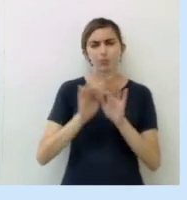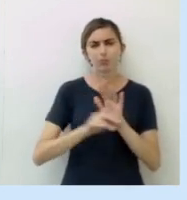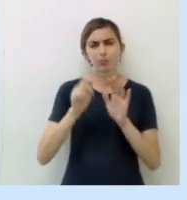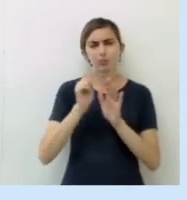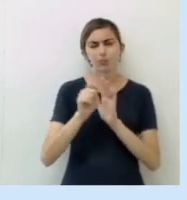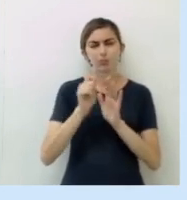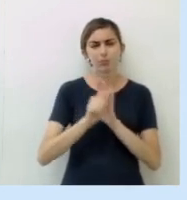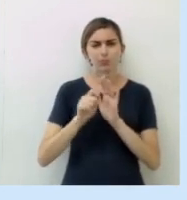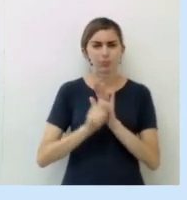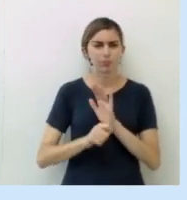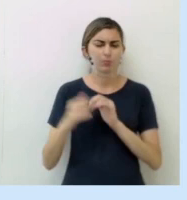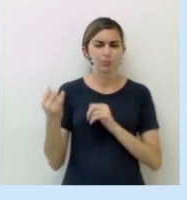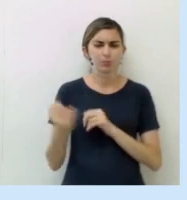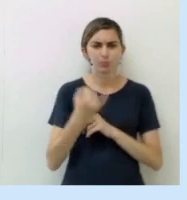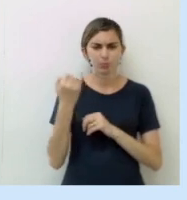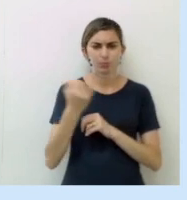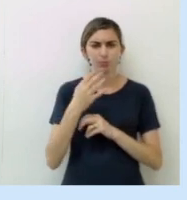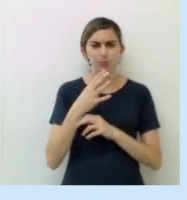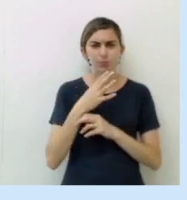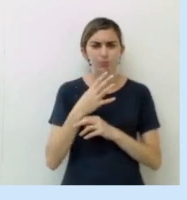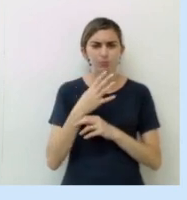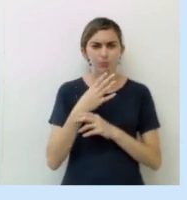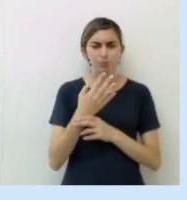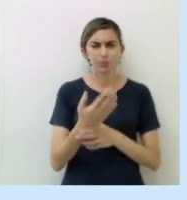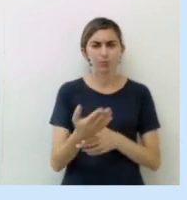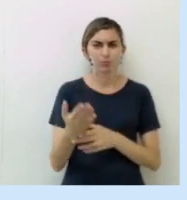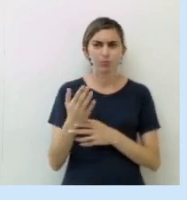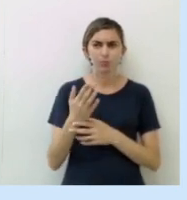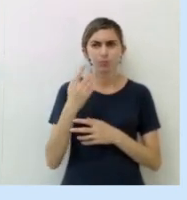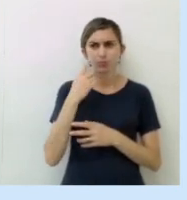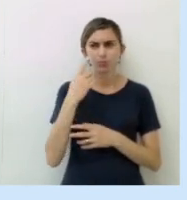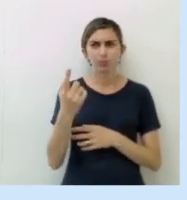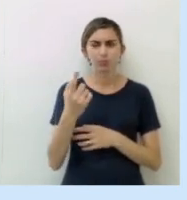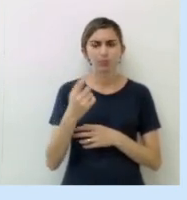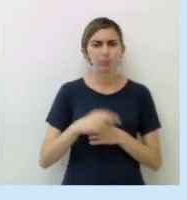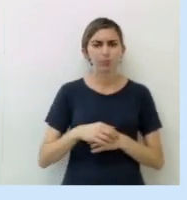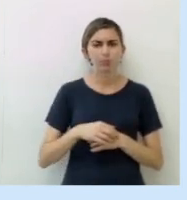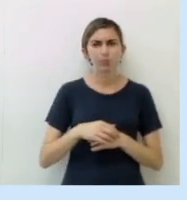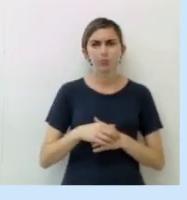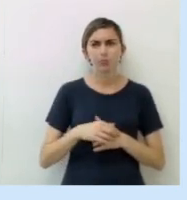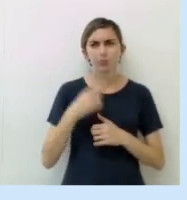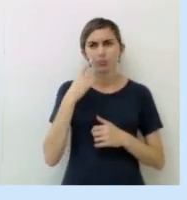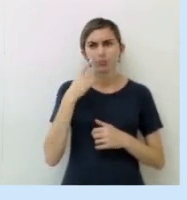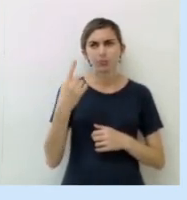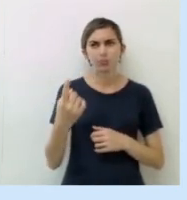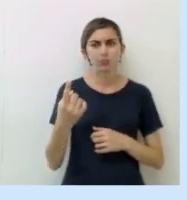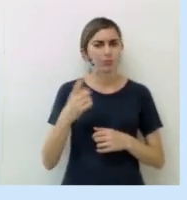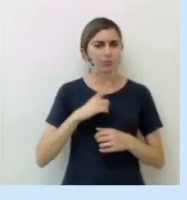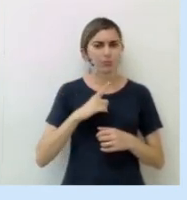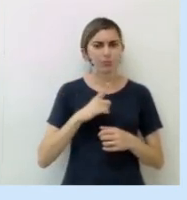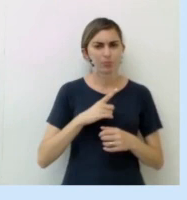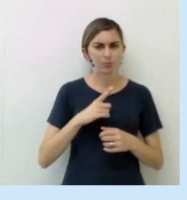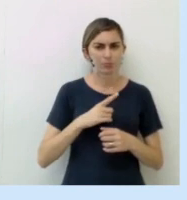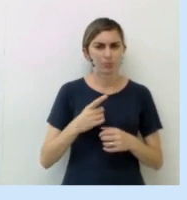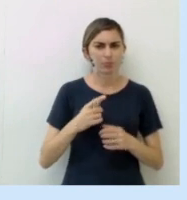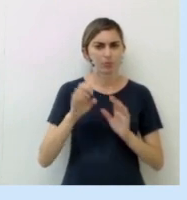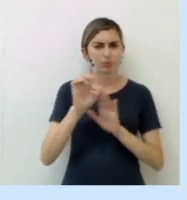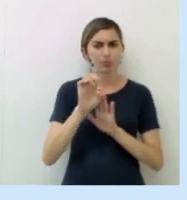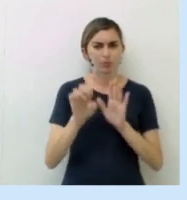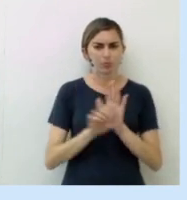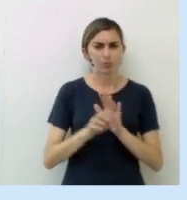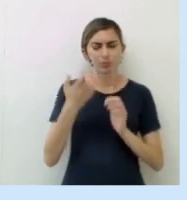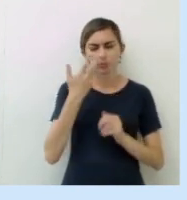corrigir. Então seria importante conhecer. Olha aí, gente, retextualizar. Aqui nós temos, isso aí é o Estatuto